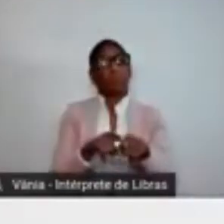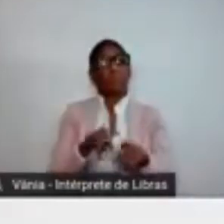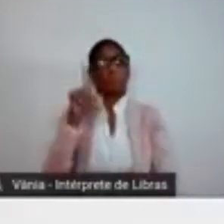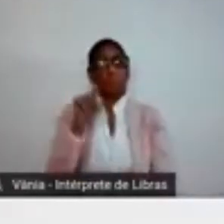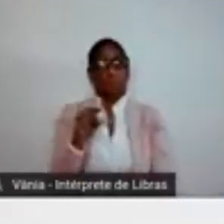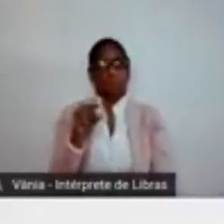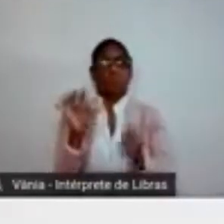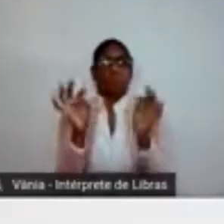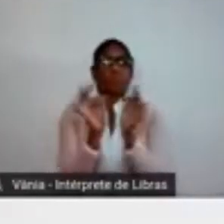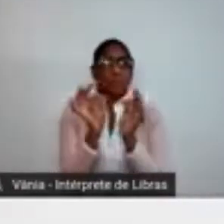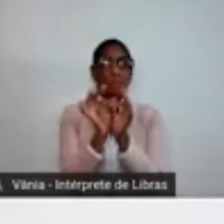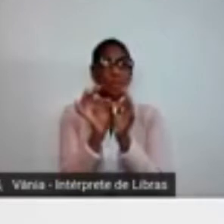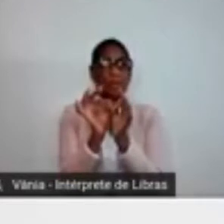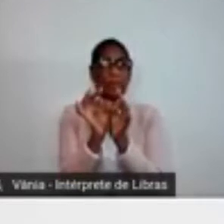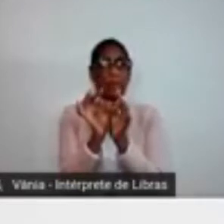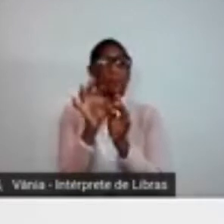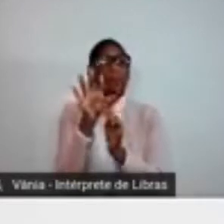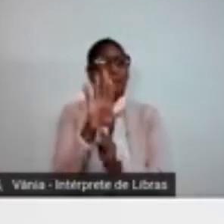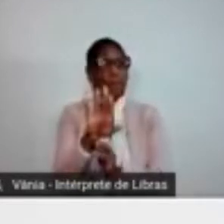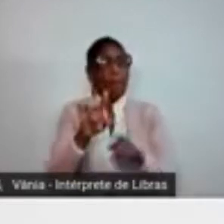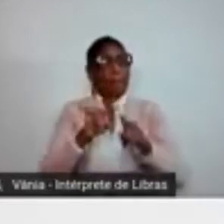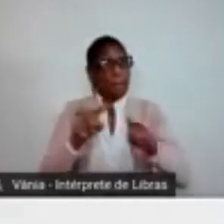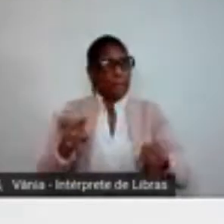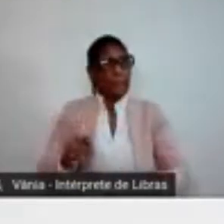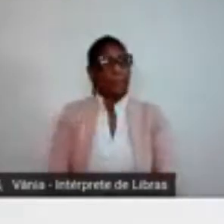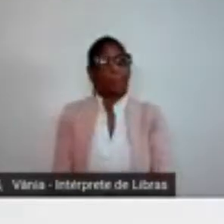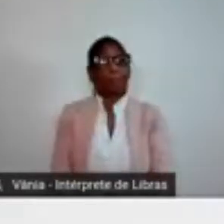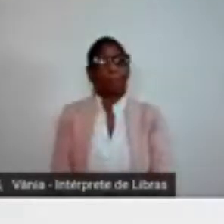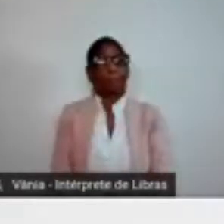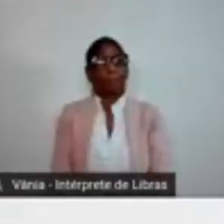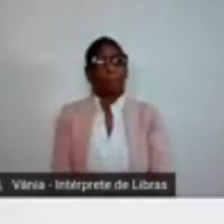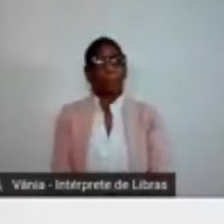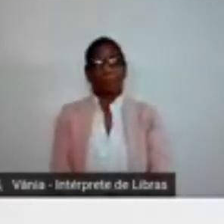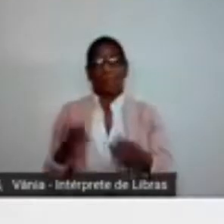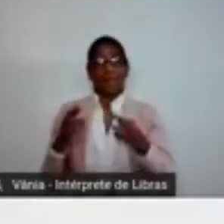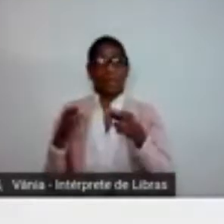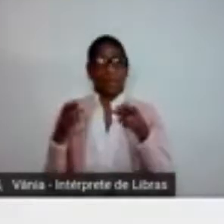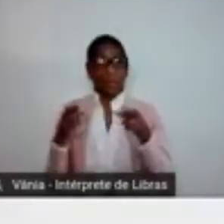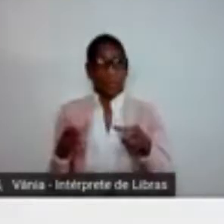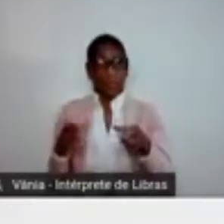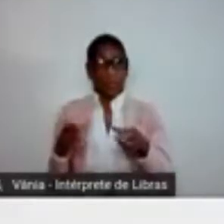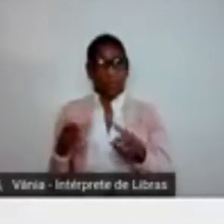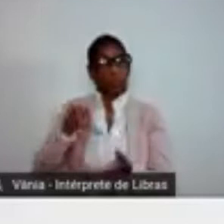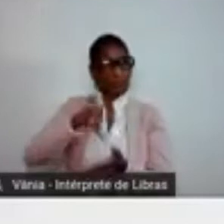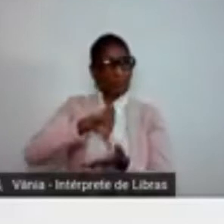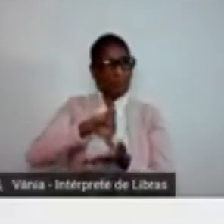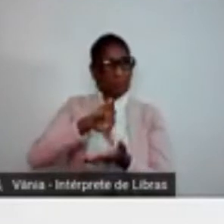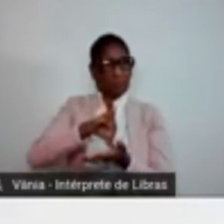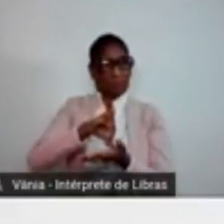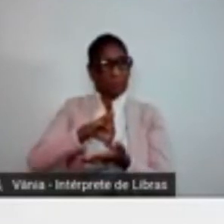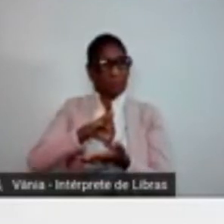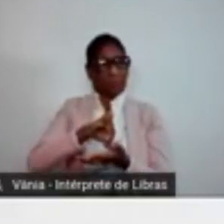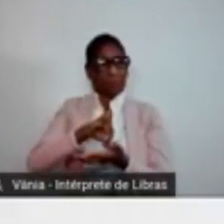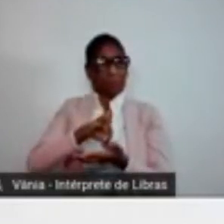Taquara, ela tem ainda ali essa inserção, especialmente na região metropolitana,